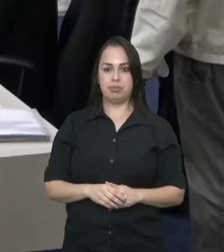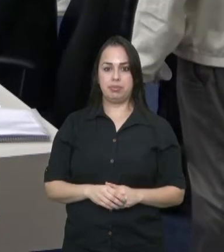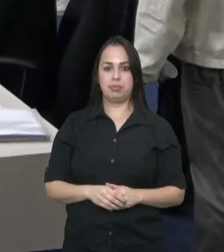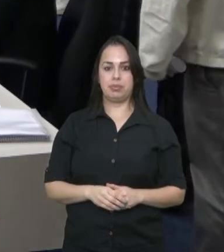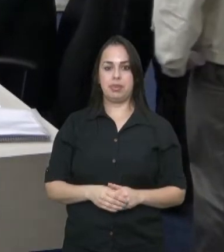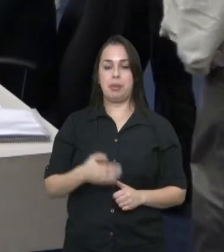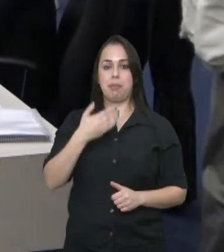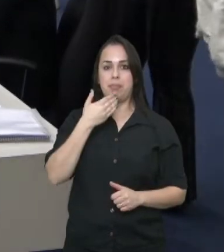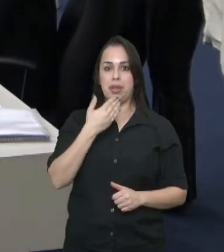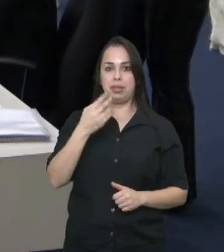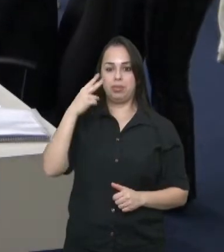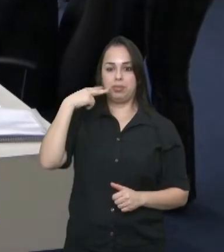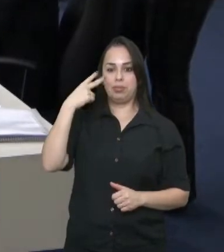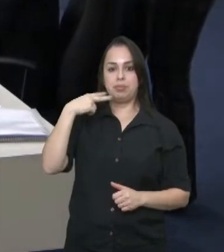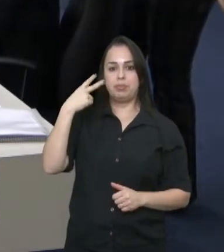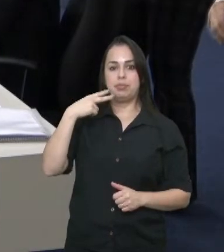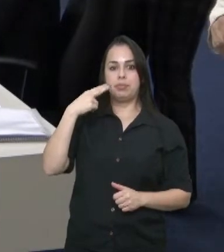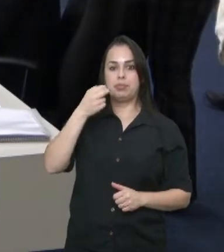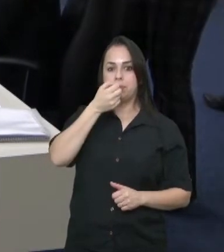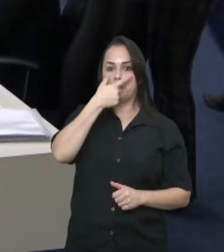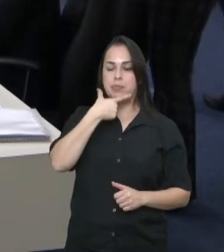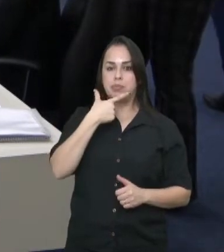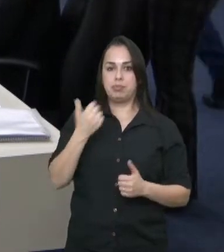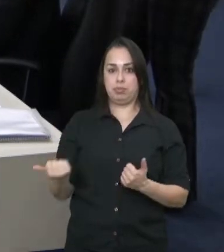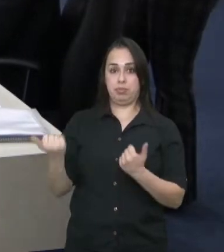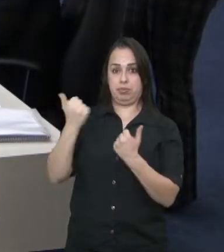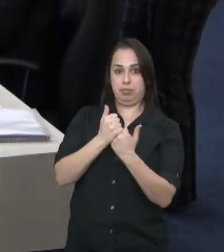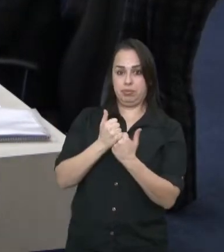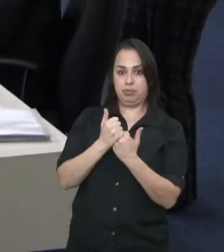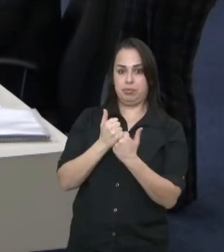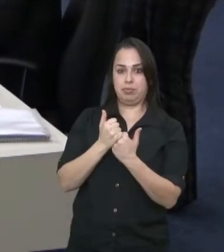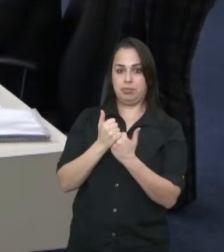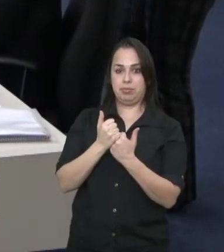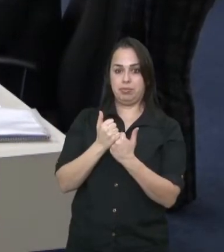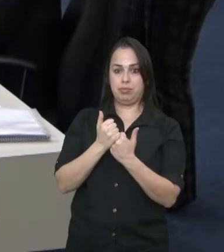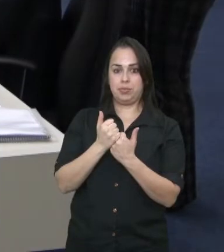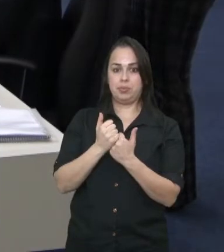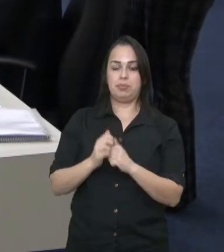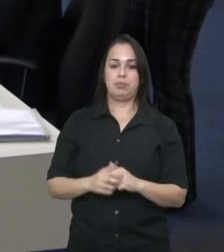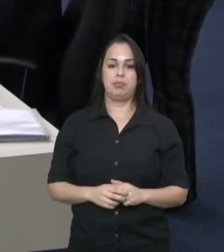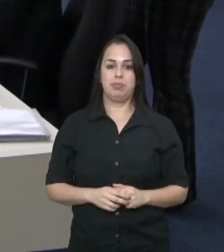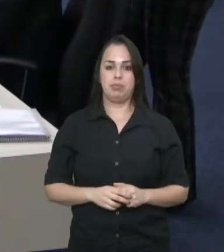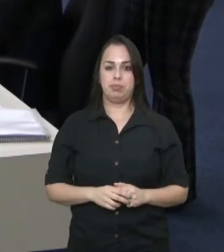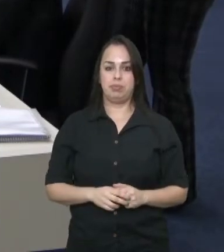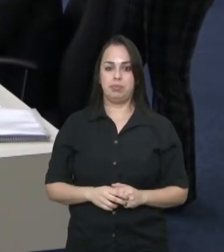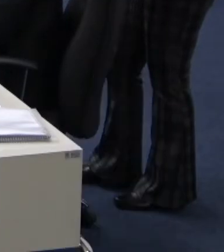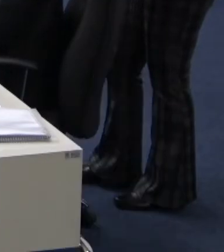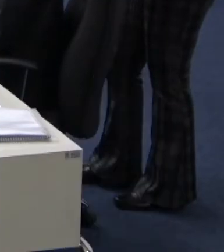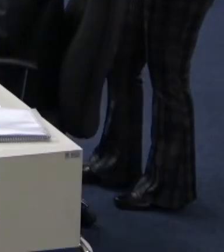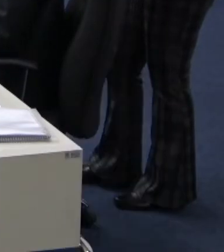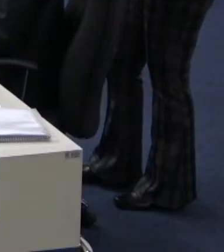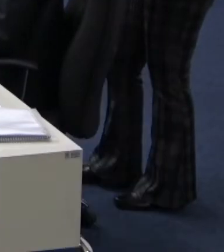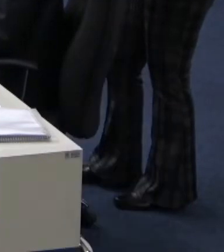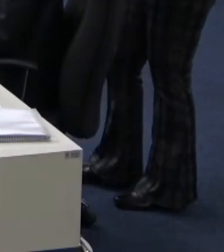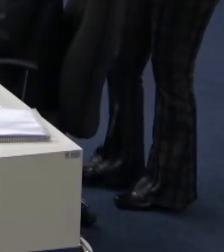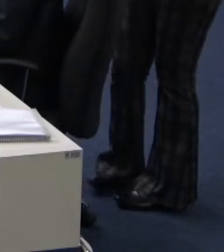Peço ao vereador Roberto Olé, por favor, que assuma os trabalhos da mesa diretora.